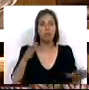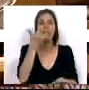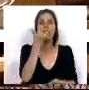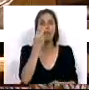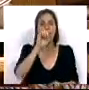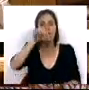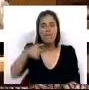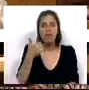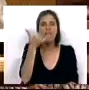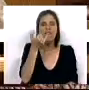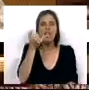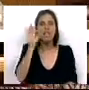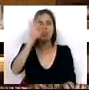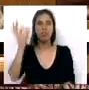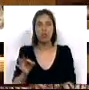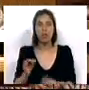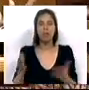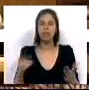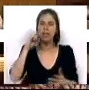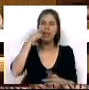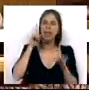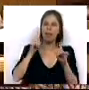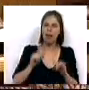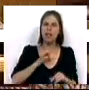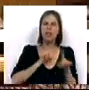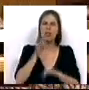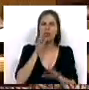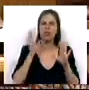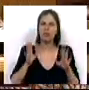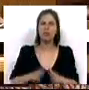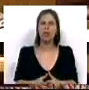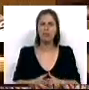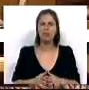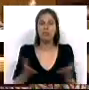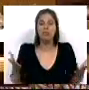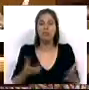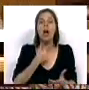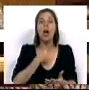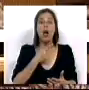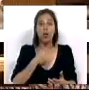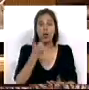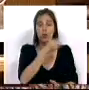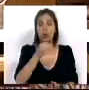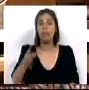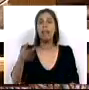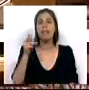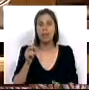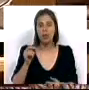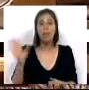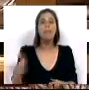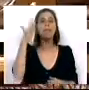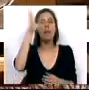23% para 23,25%. Reparem bem, senhoras e senhores deputados, em agosto de 2013,